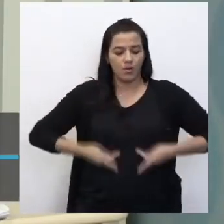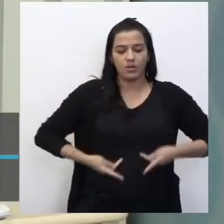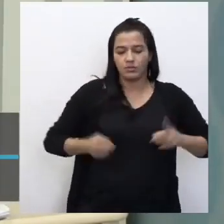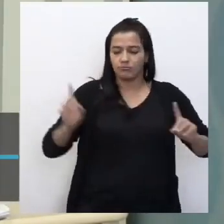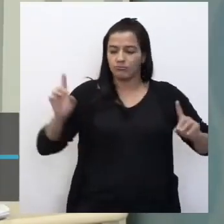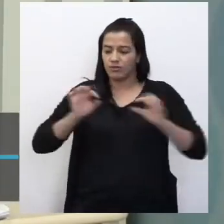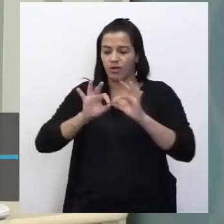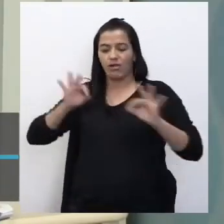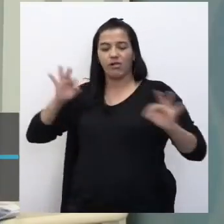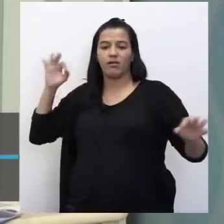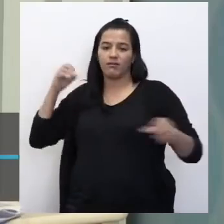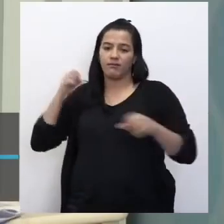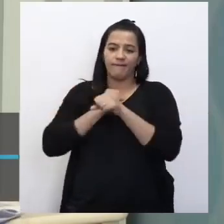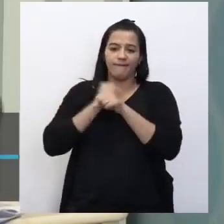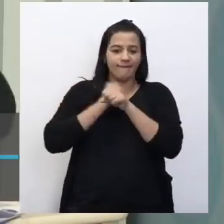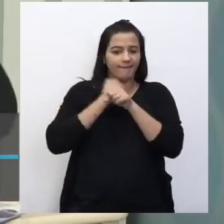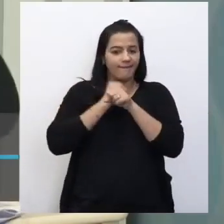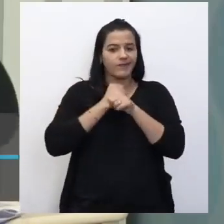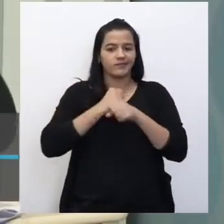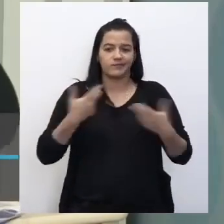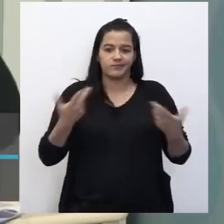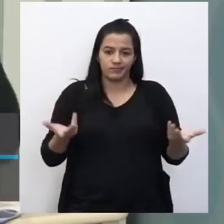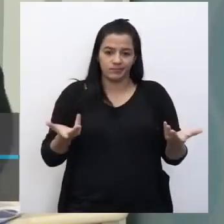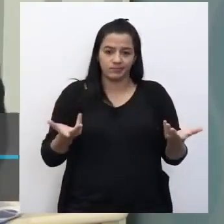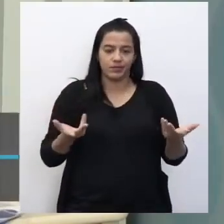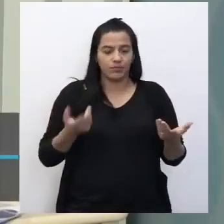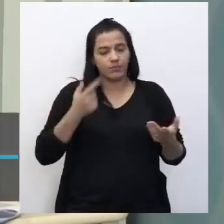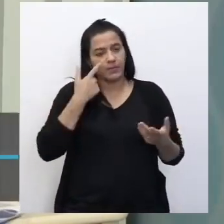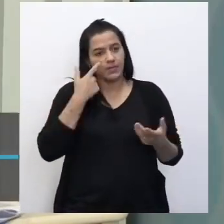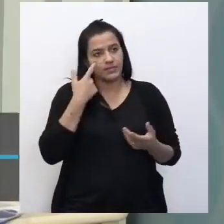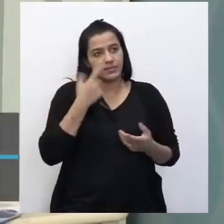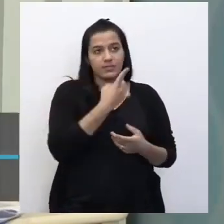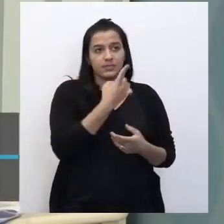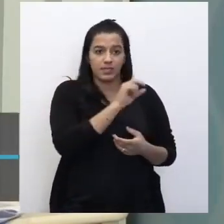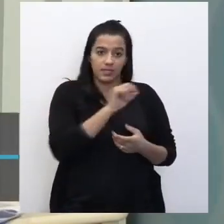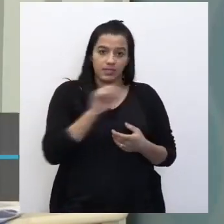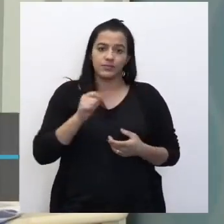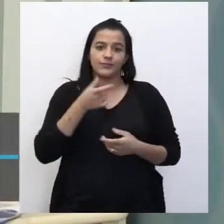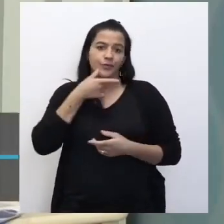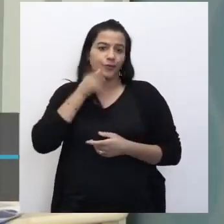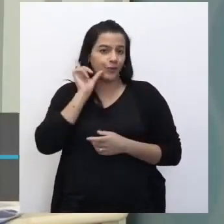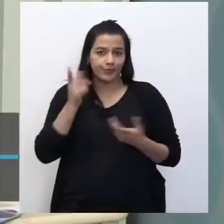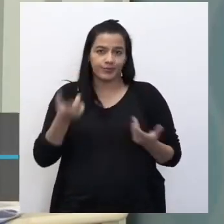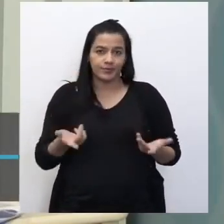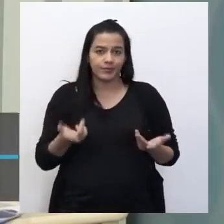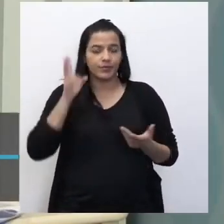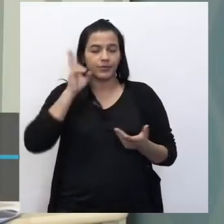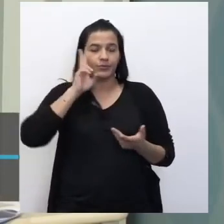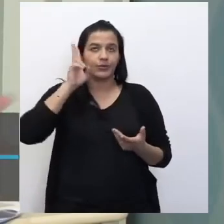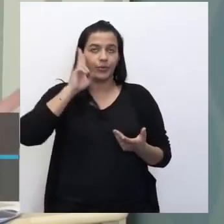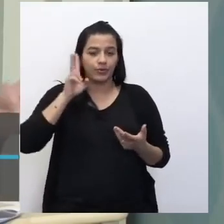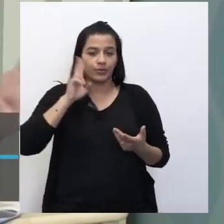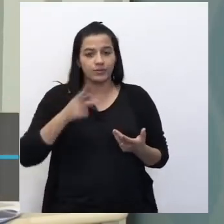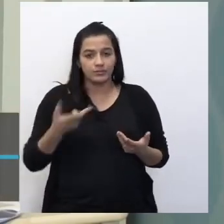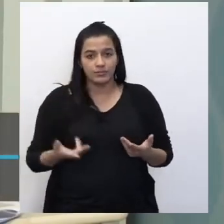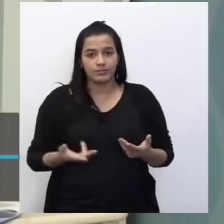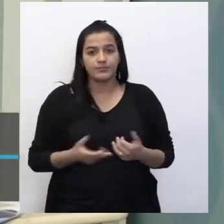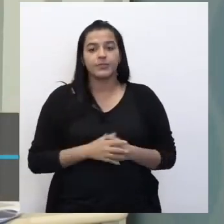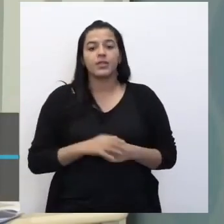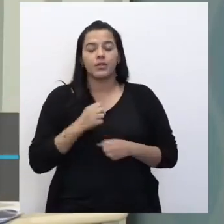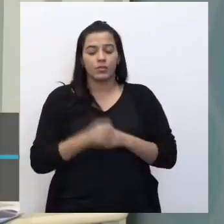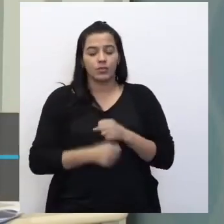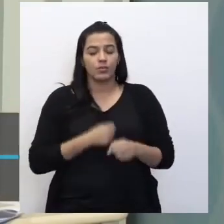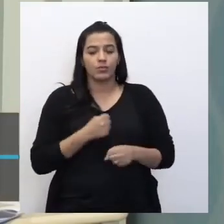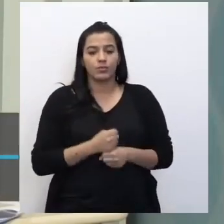100 anos foi ontem, para a gente tentar um pouco relativizar o tempo histórico, né? Então, olha, em 1921